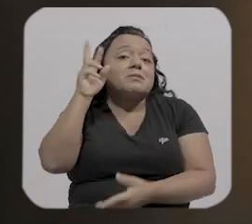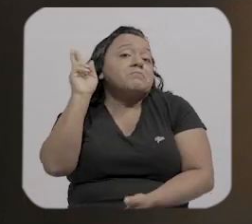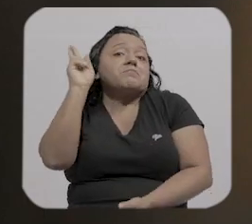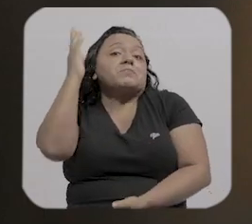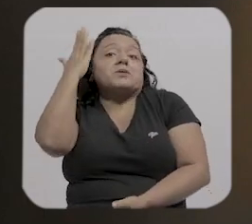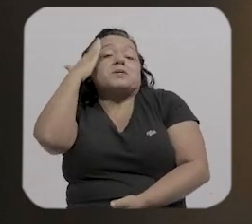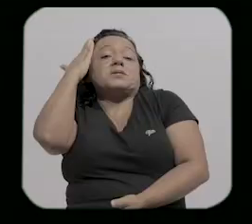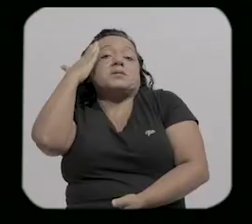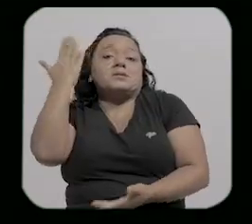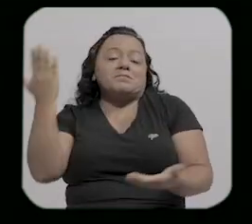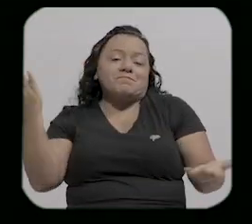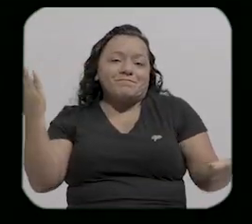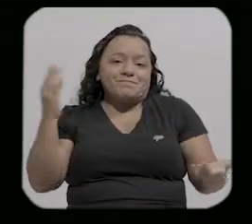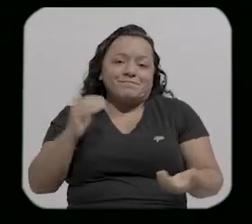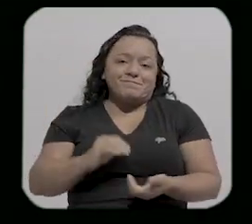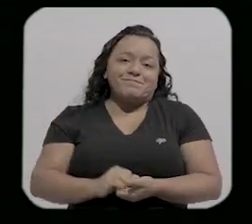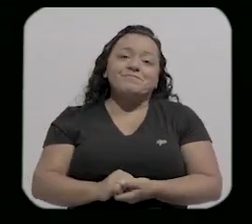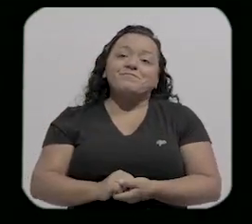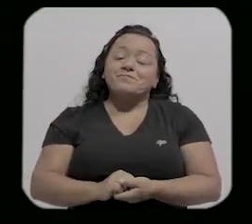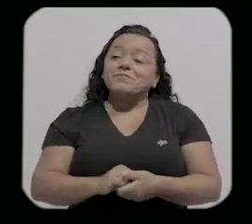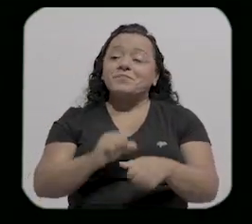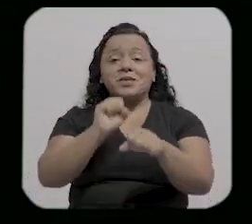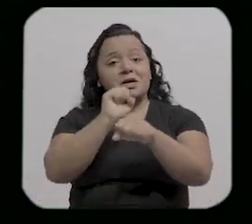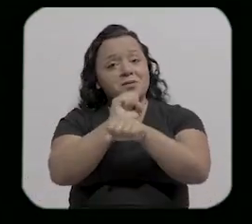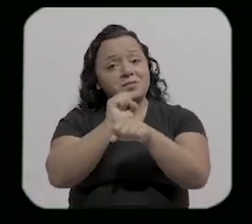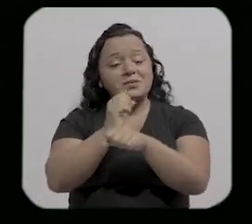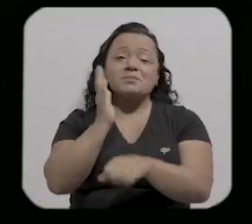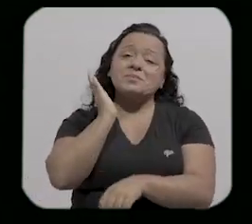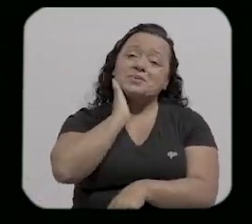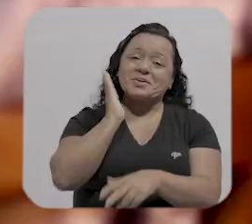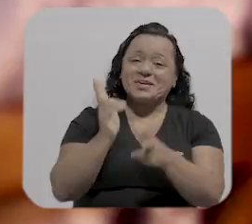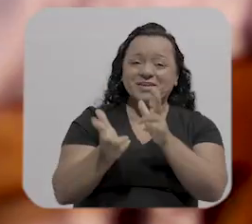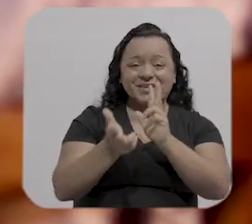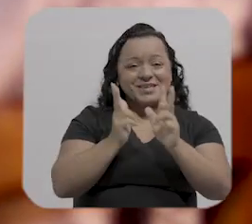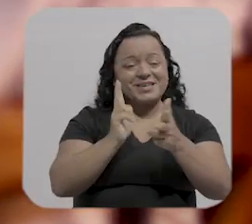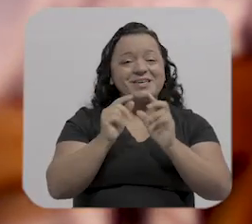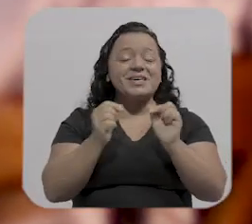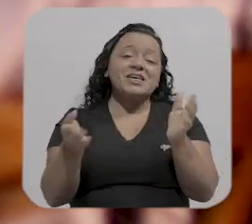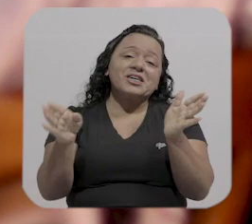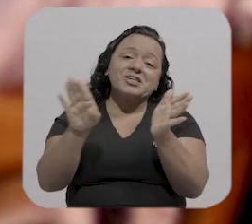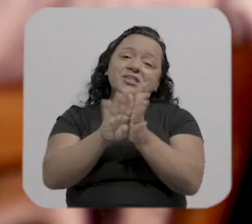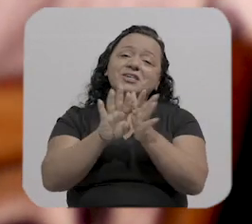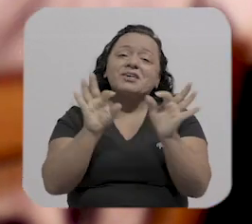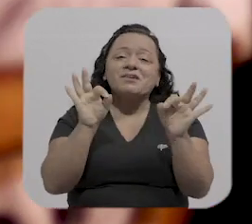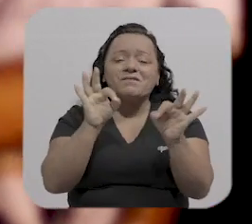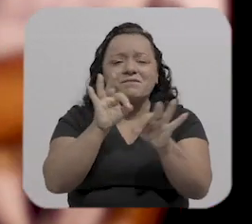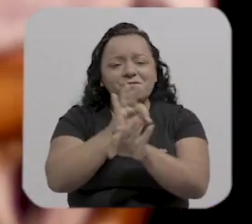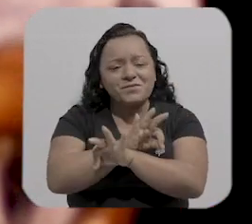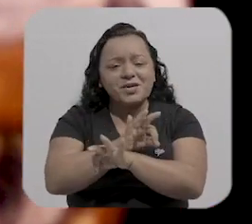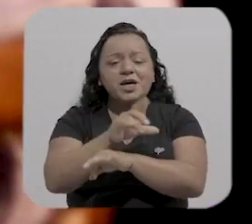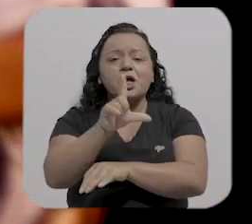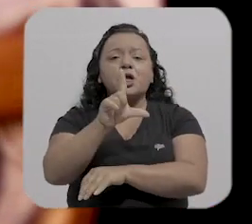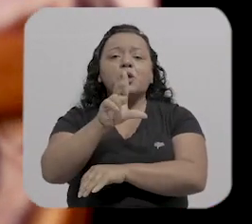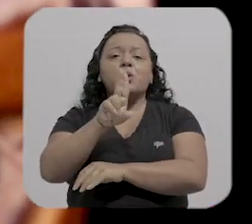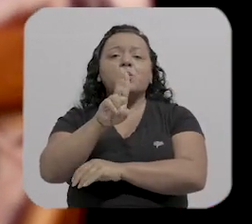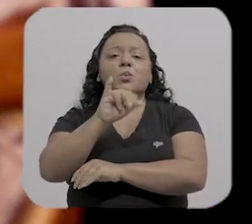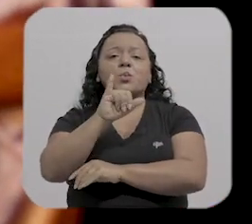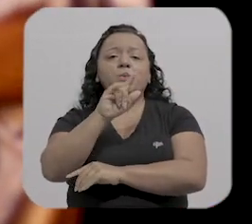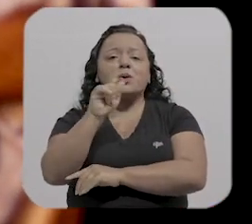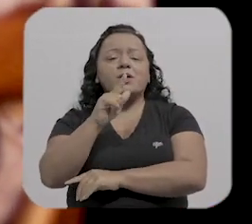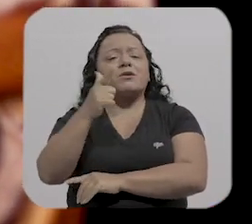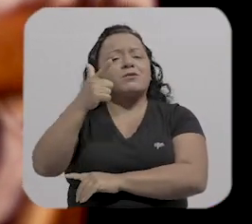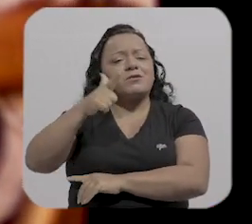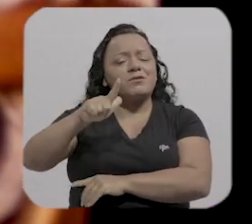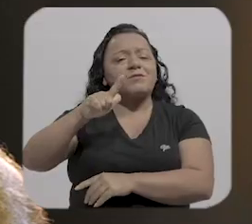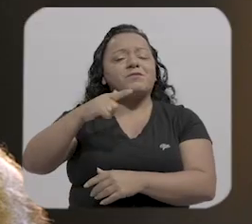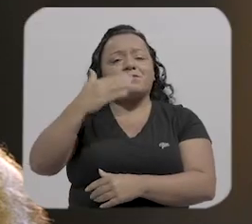Pois é. Sabe? A gente estava te esperando para bater esse papo aqui, que chega ao fim. Luiz, mais uma vez, obrigado. Você sabe que te